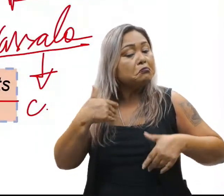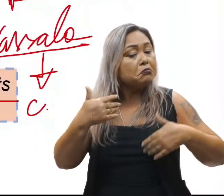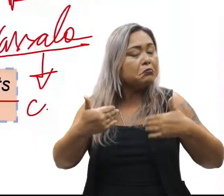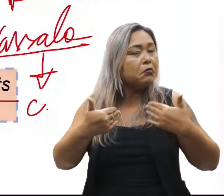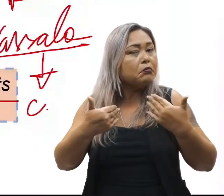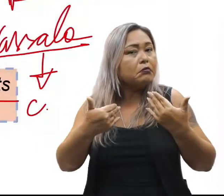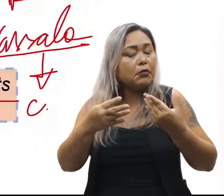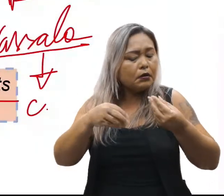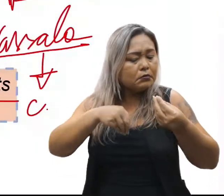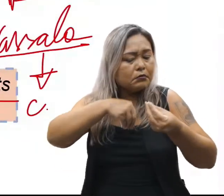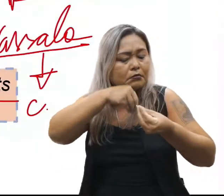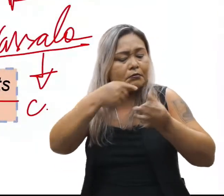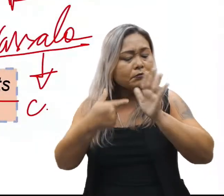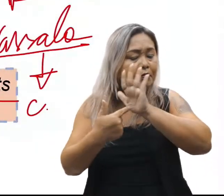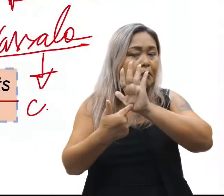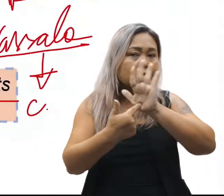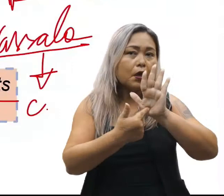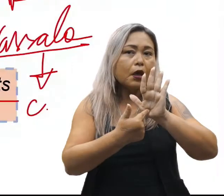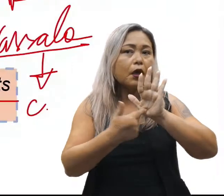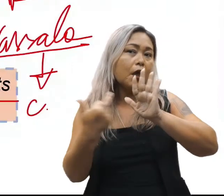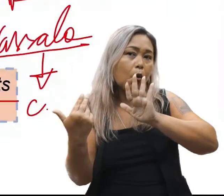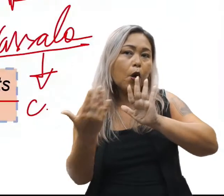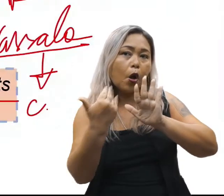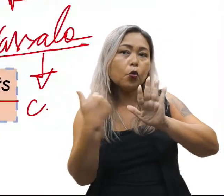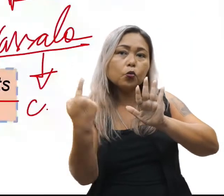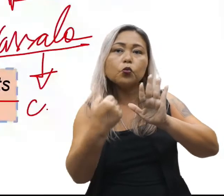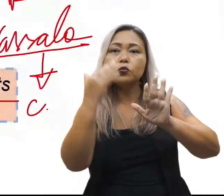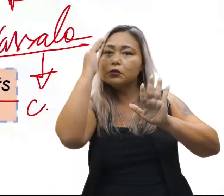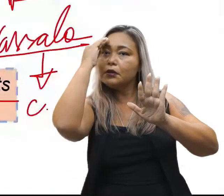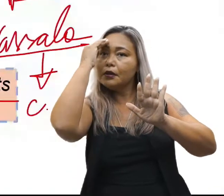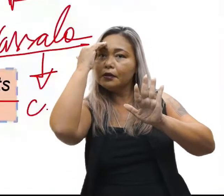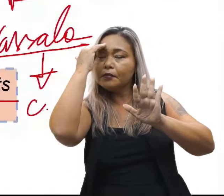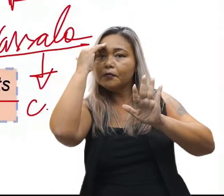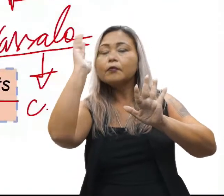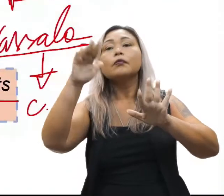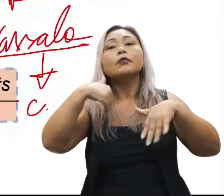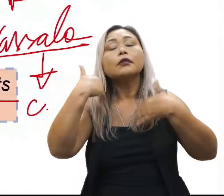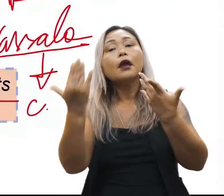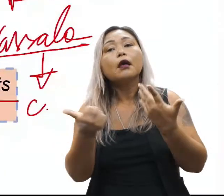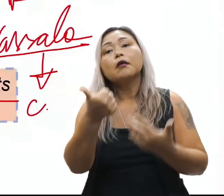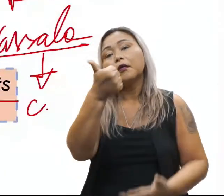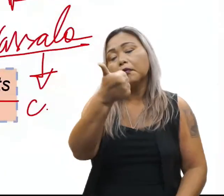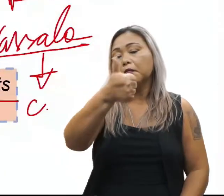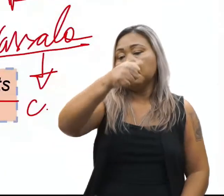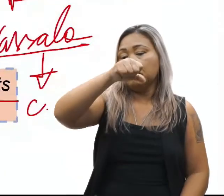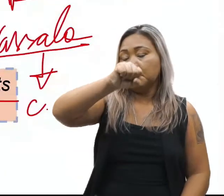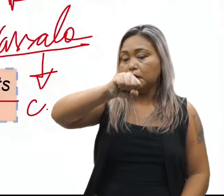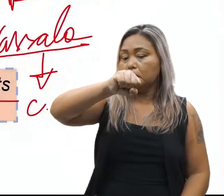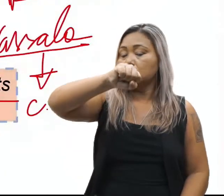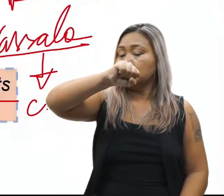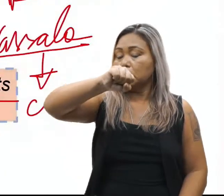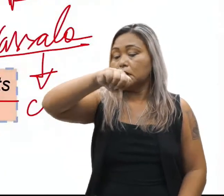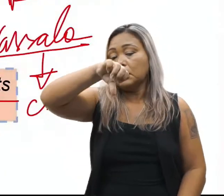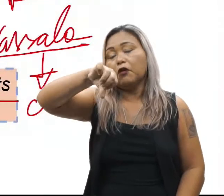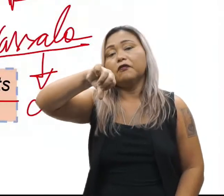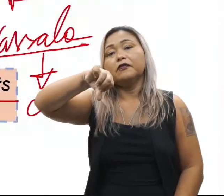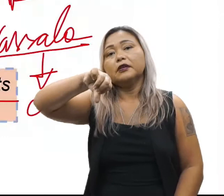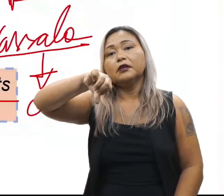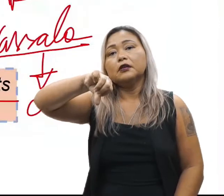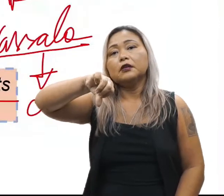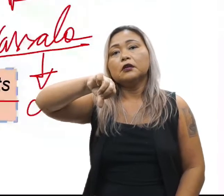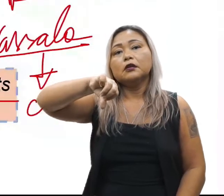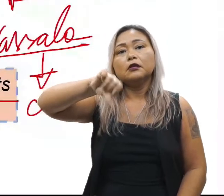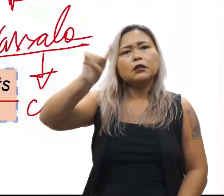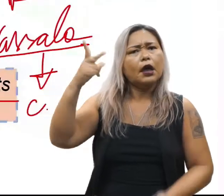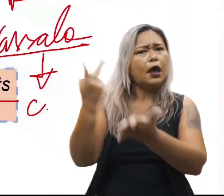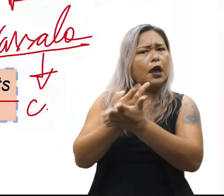começando a aparecer com o nosso jeito de entender, né? Isso lá em 1989. 1989, acho que esse ano aqui está